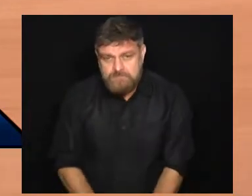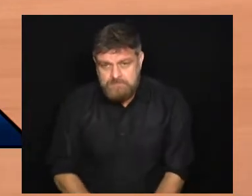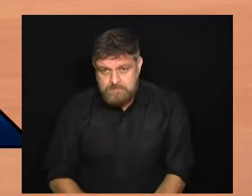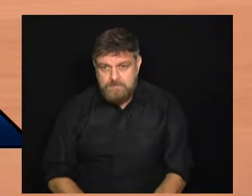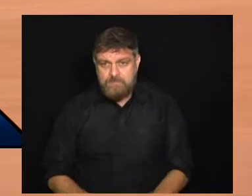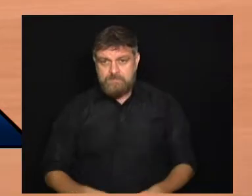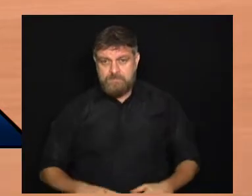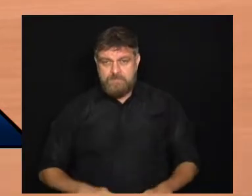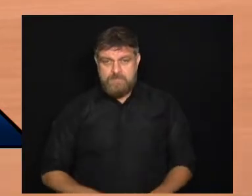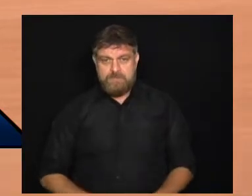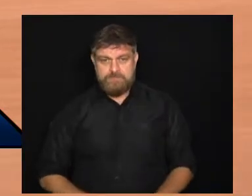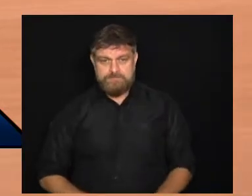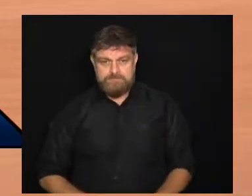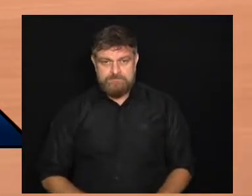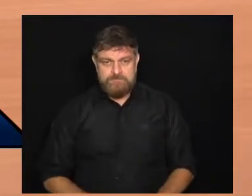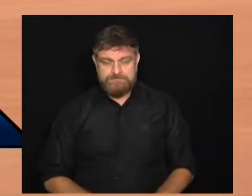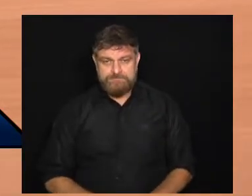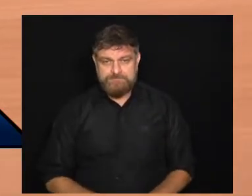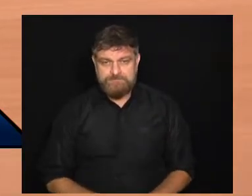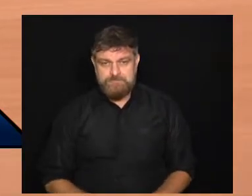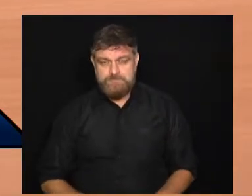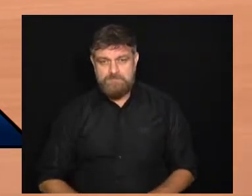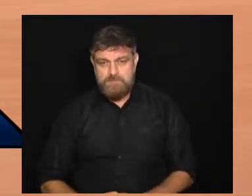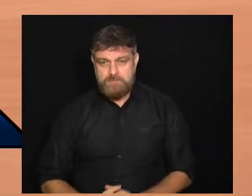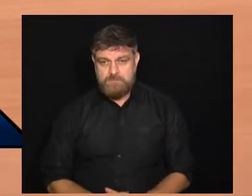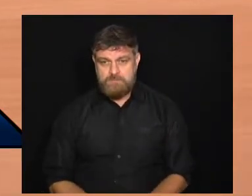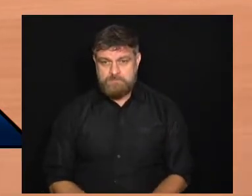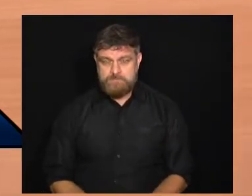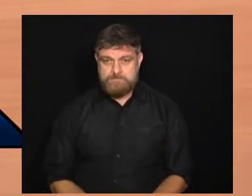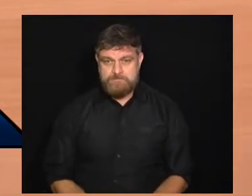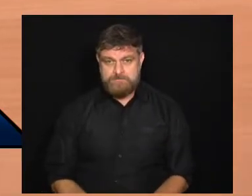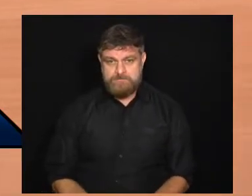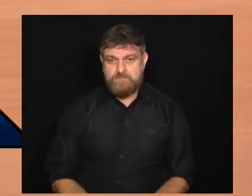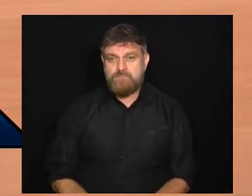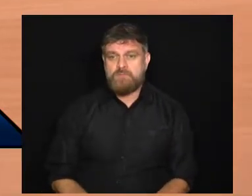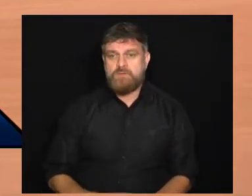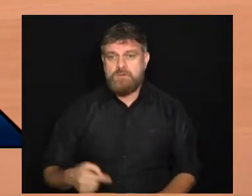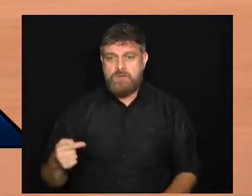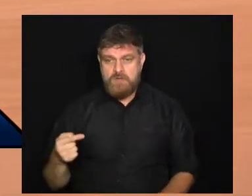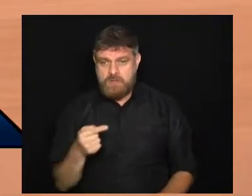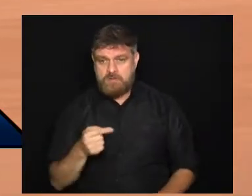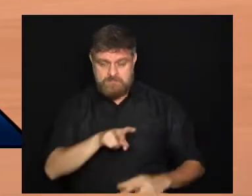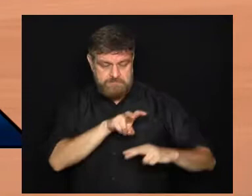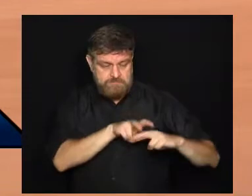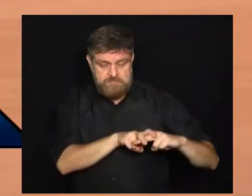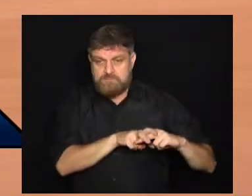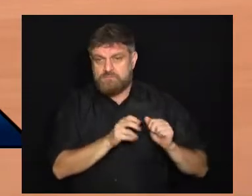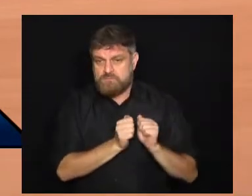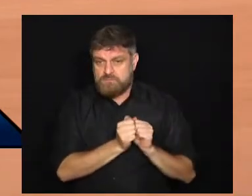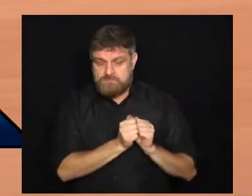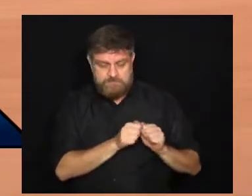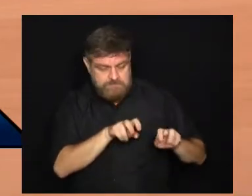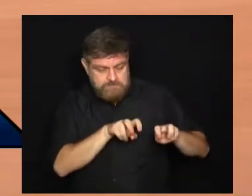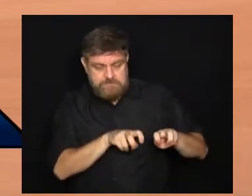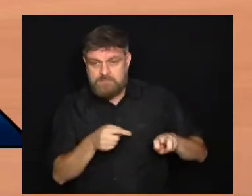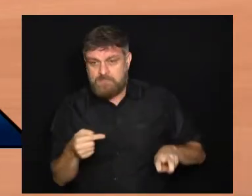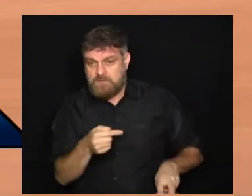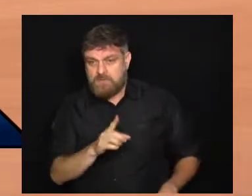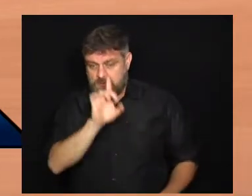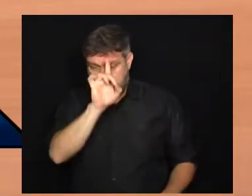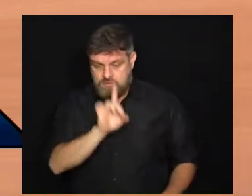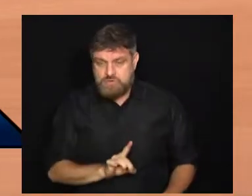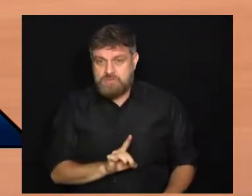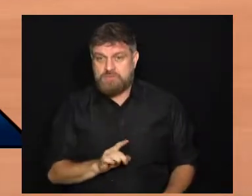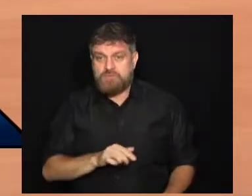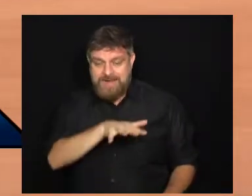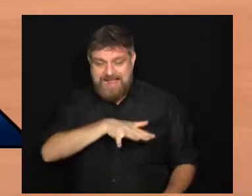Por favor, pode sentar. O Dr. Marcos Almeida, que acaba de sentar aqui ao meu lado, ele é diretor técnico